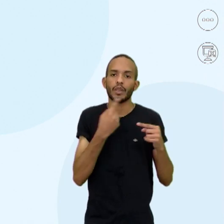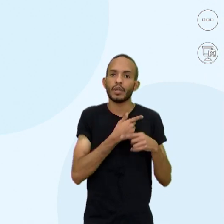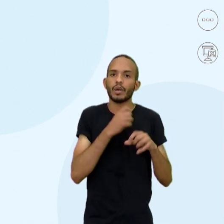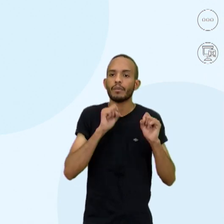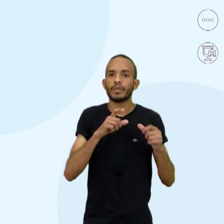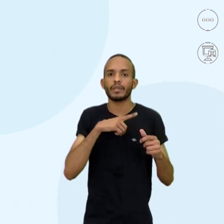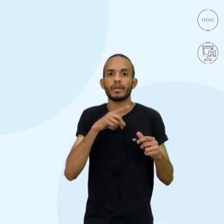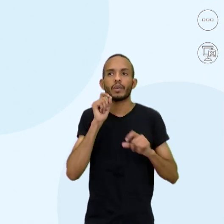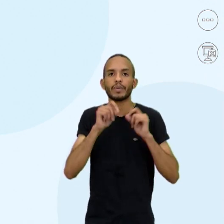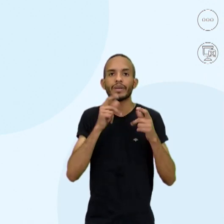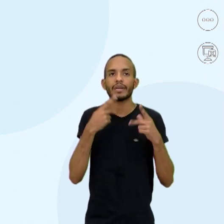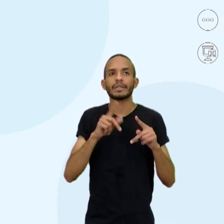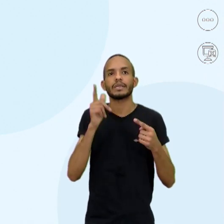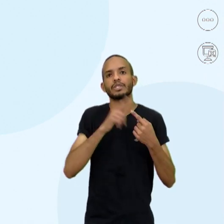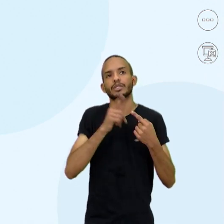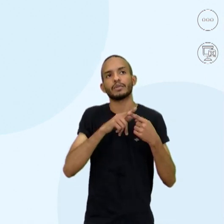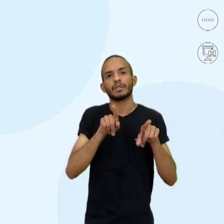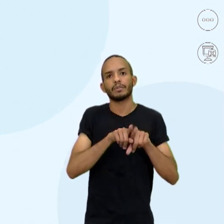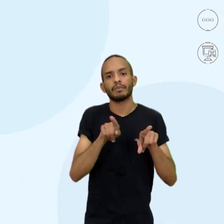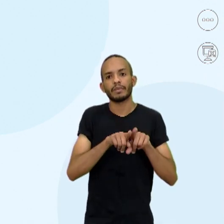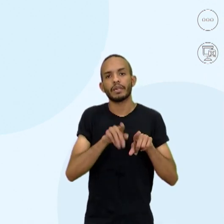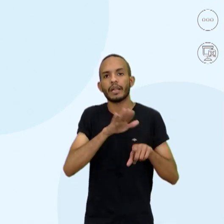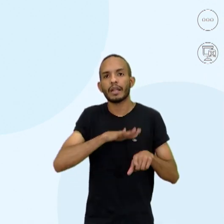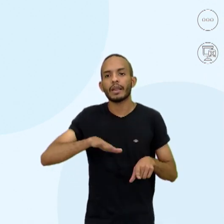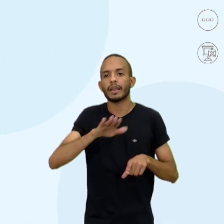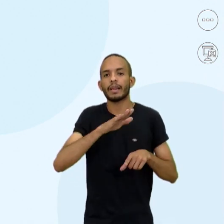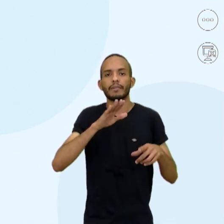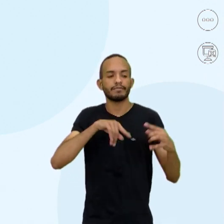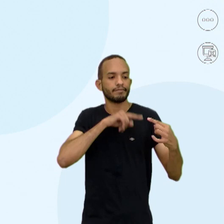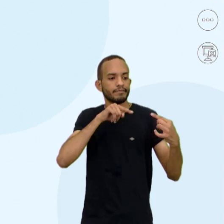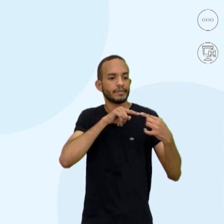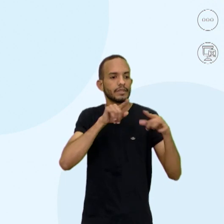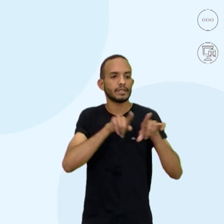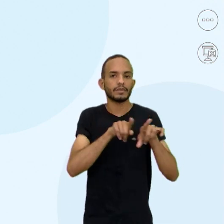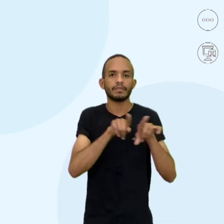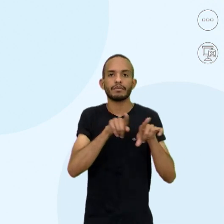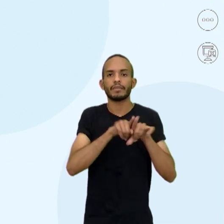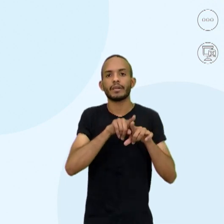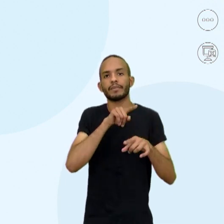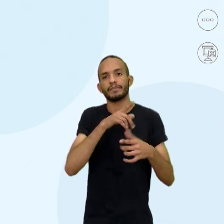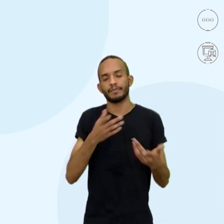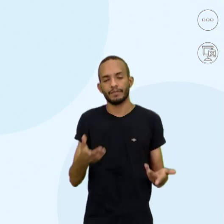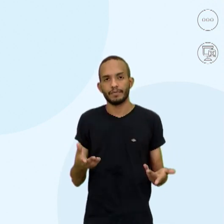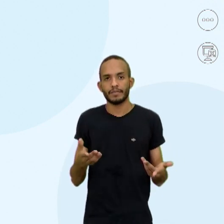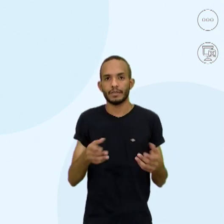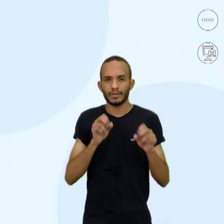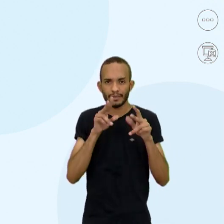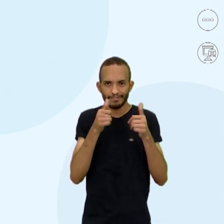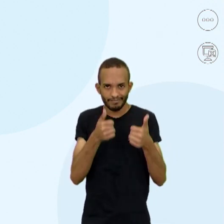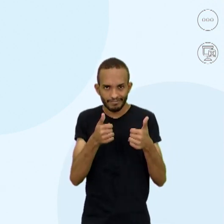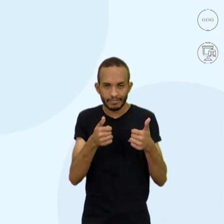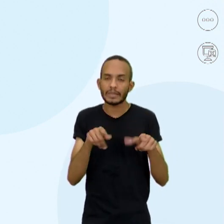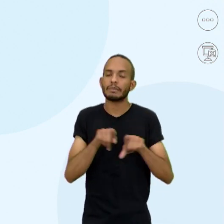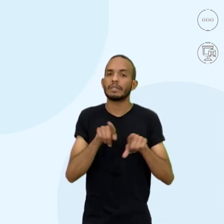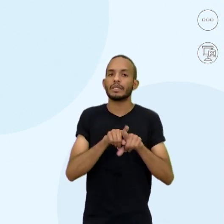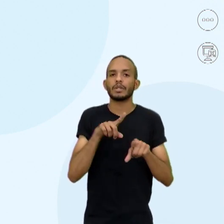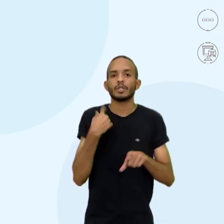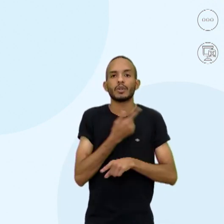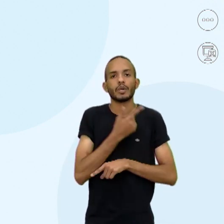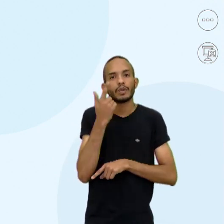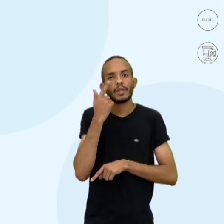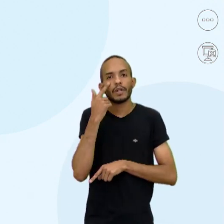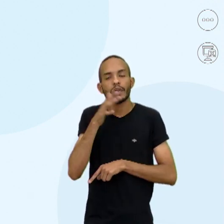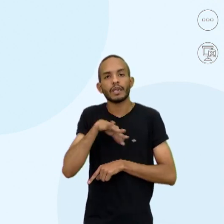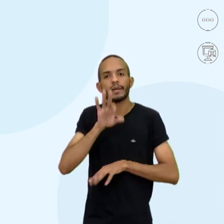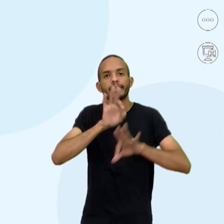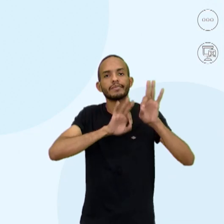pode assumir que esses segmentos aí, aos pares, né, eles são proporcionais. Beleza? Aí a gente vai olhar aqui para o